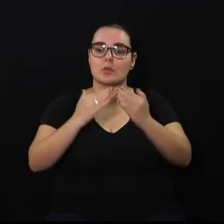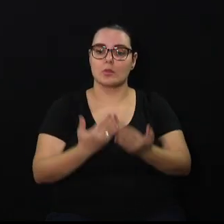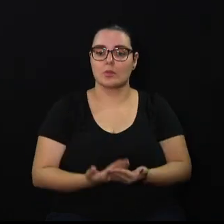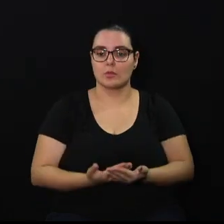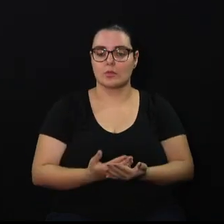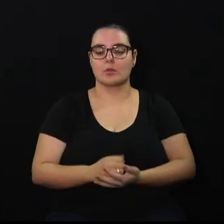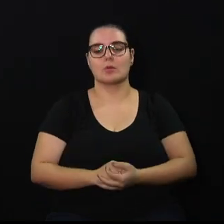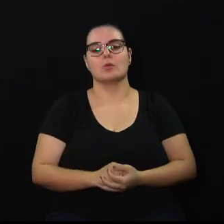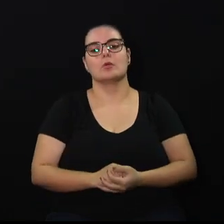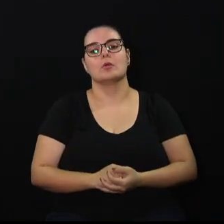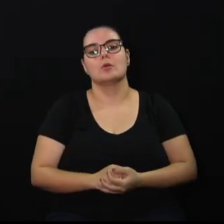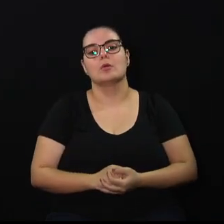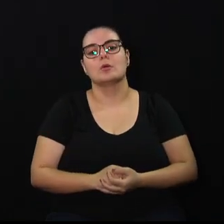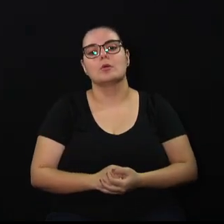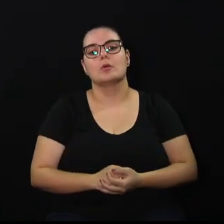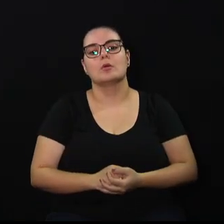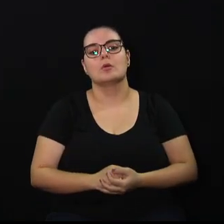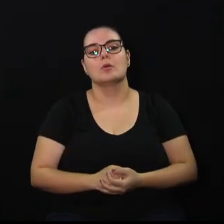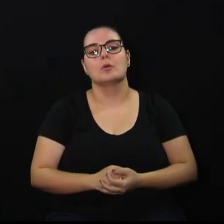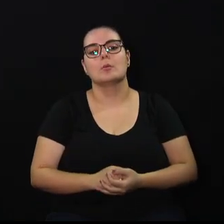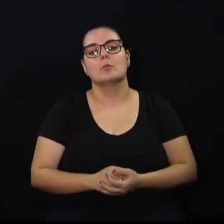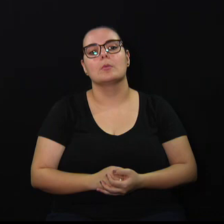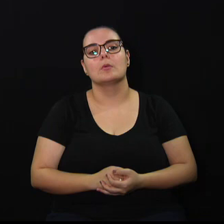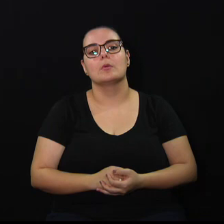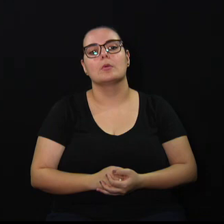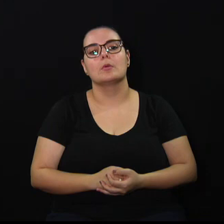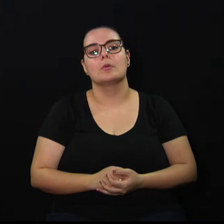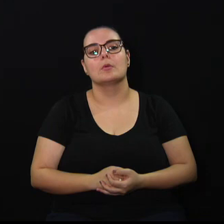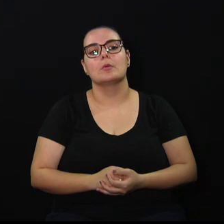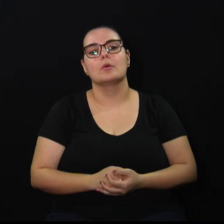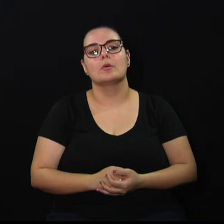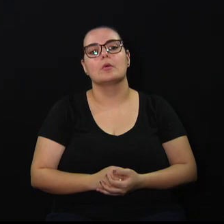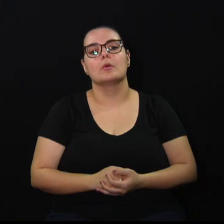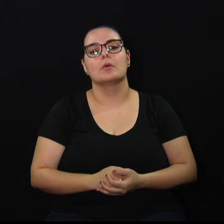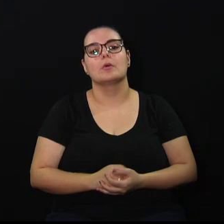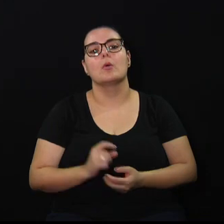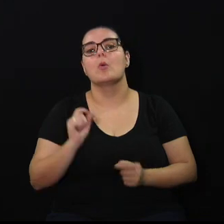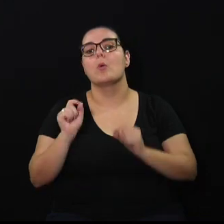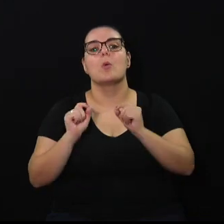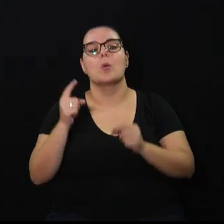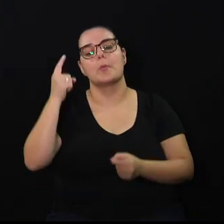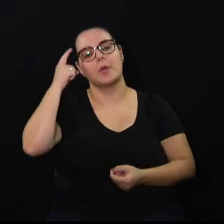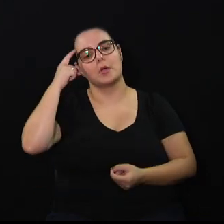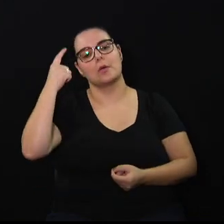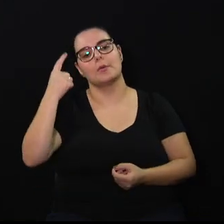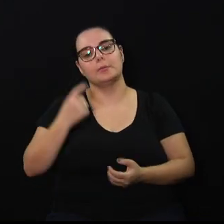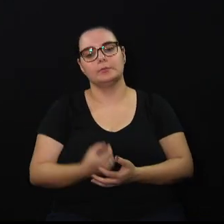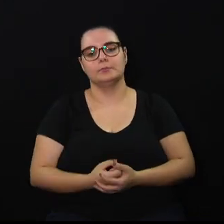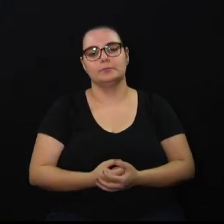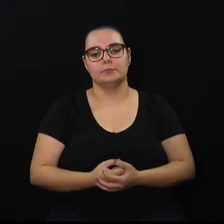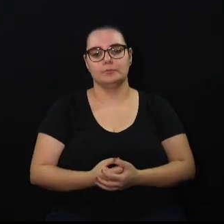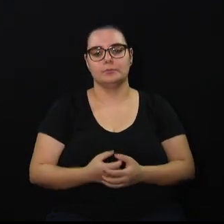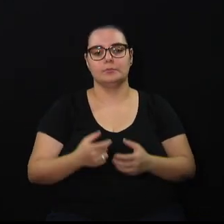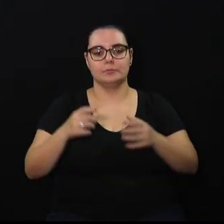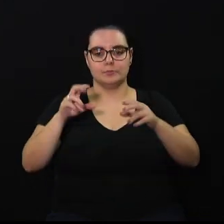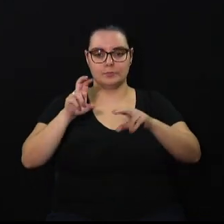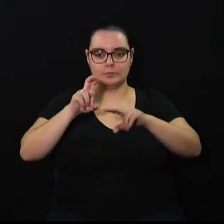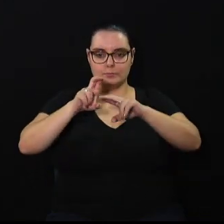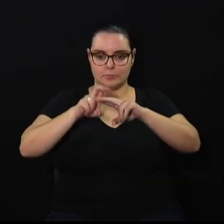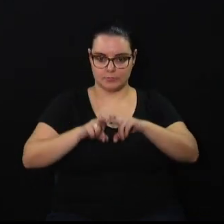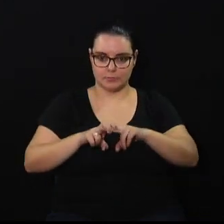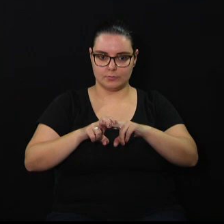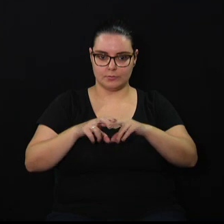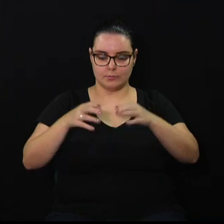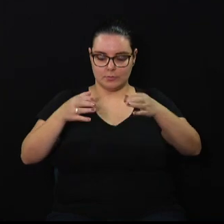terapia ocupacional sempre tem que pensar nisso e eu e daí o que a gente pode pensar sem parar num